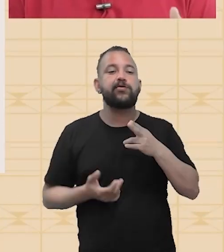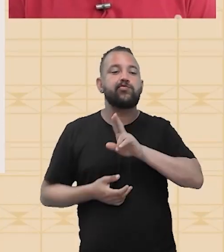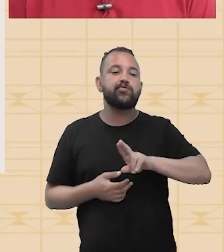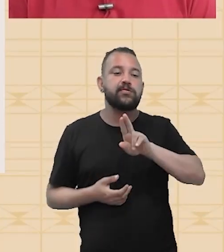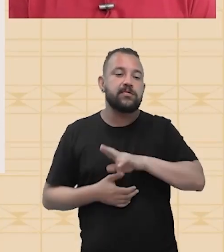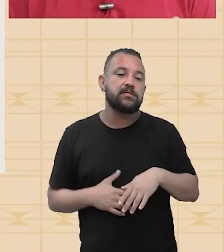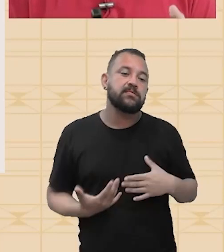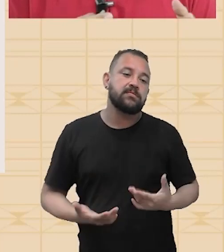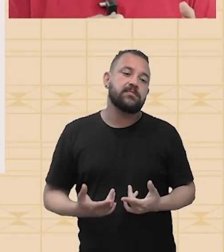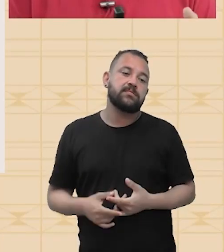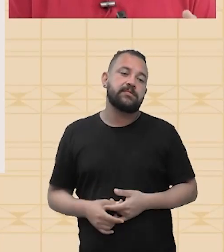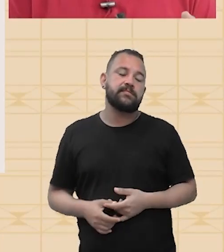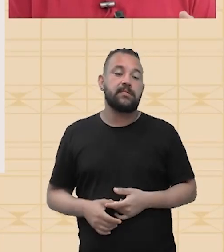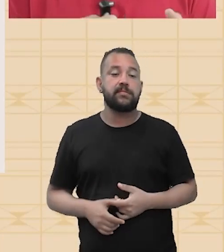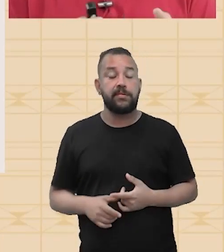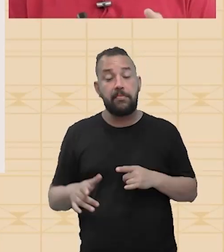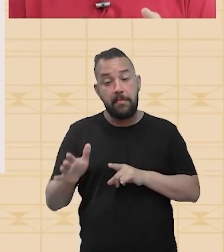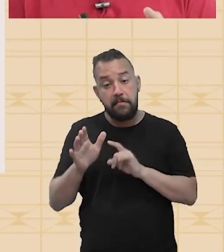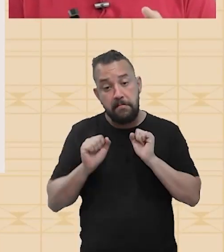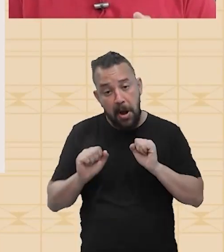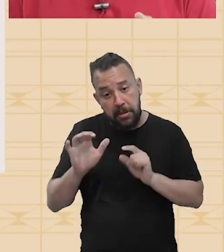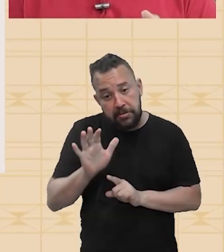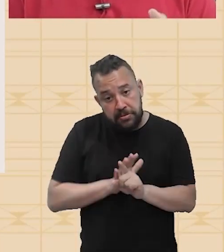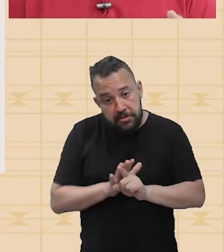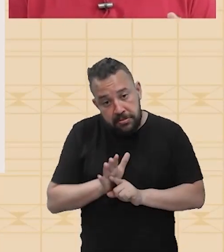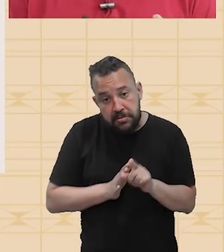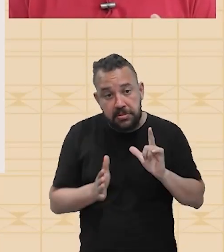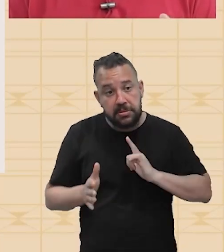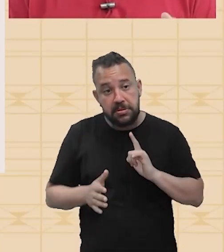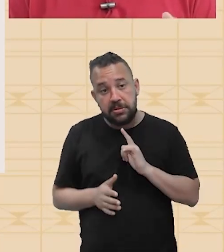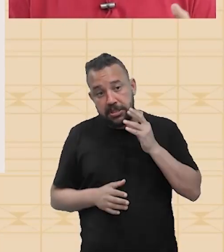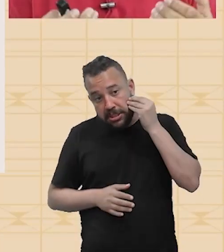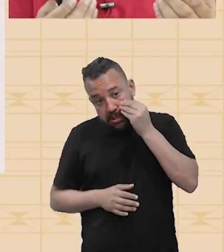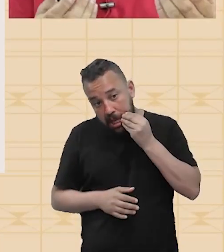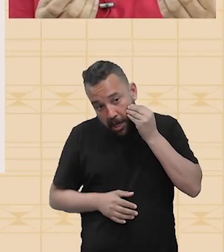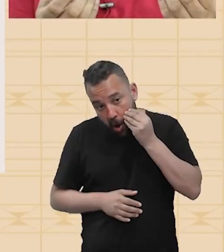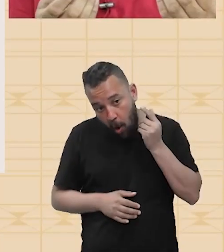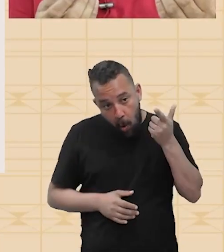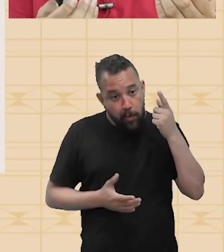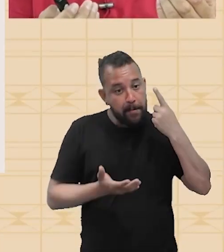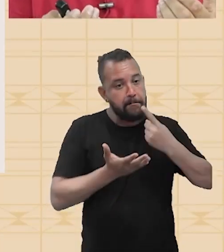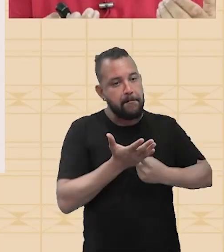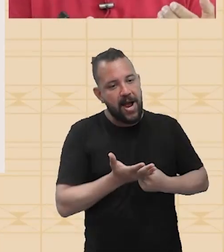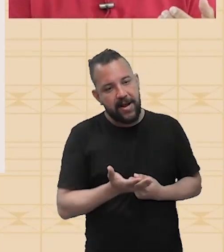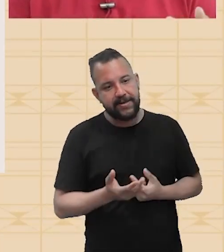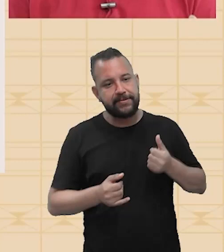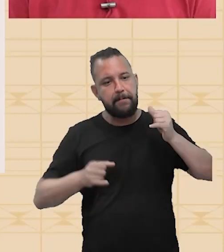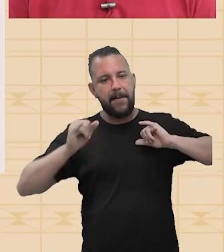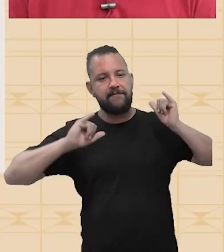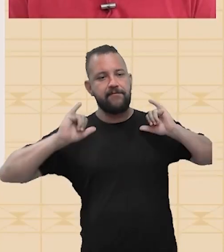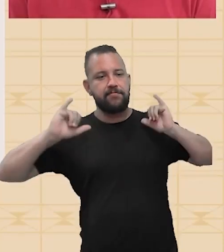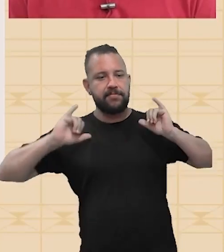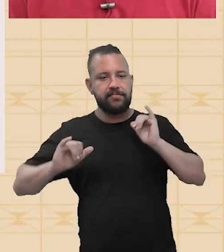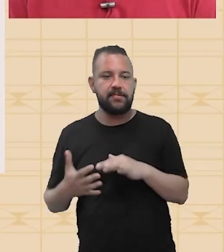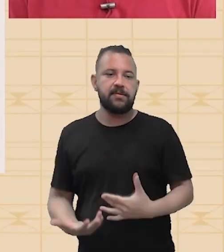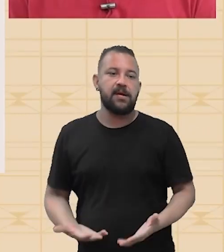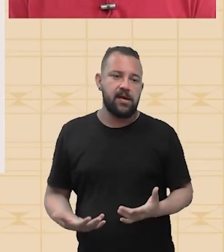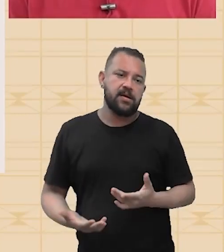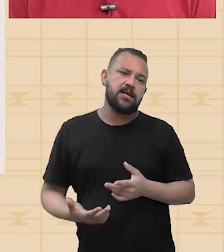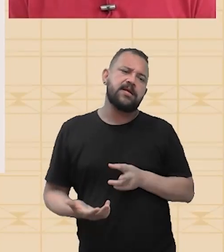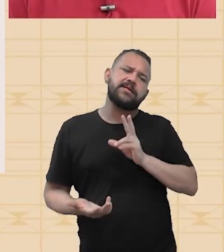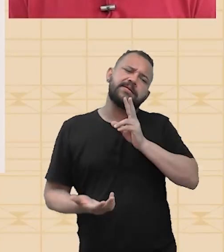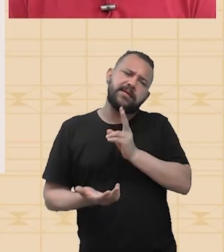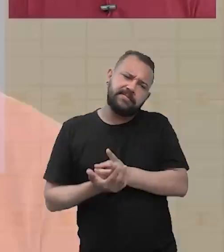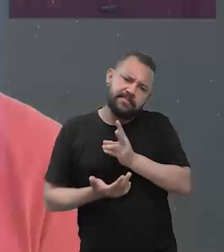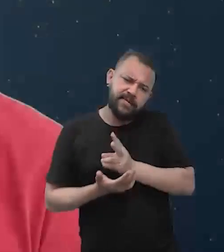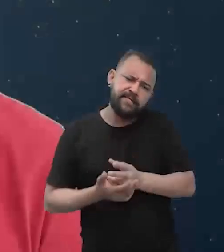ainda eu posso investigar se ela testaria ou não uma outra marca de perfume. Então, cada uma dessas variáveis investigadas vai trazer